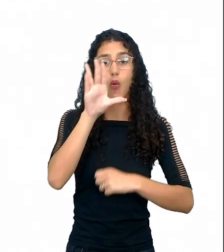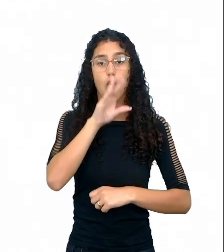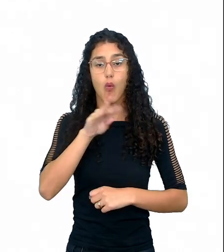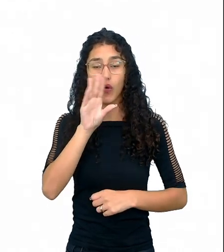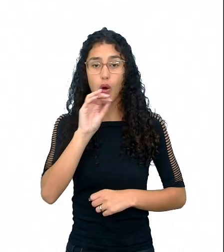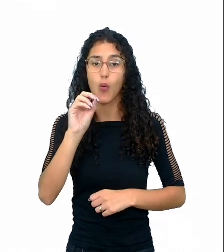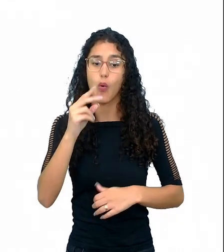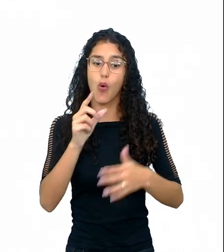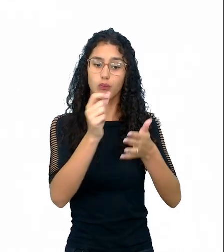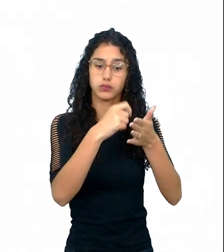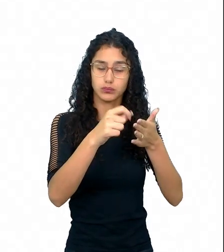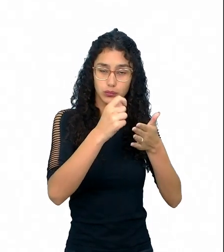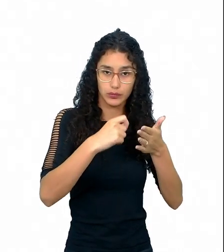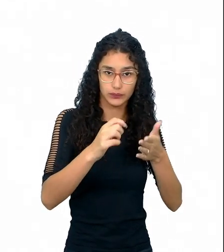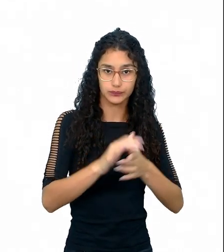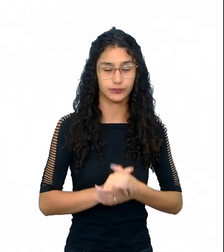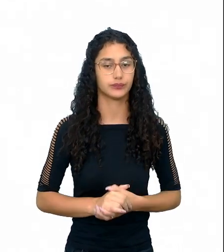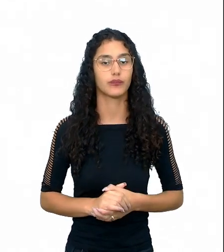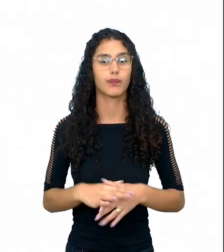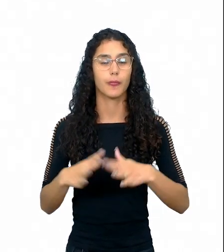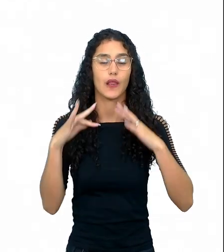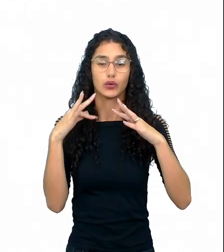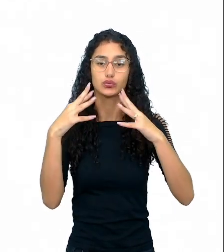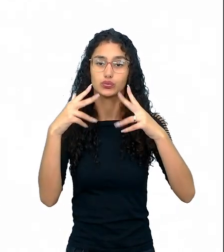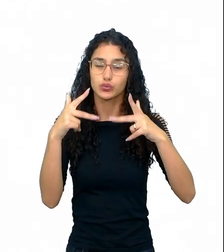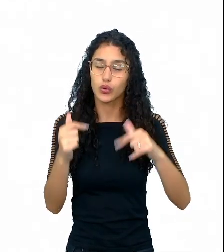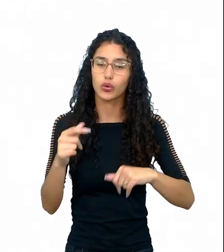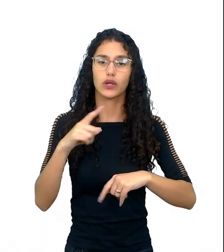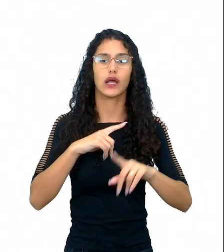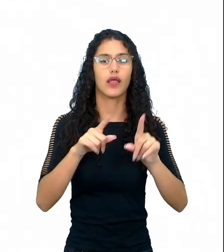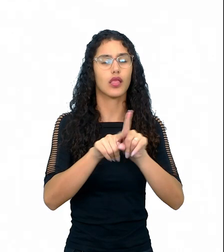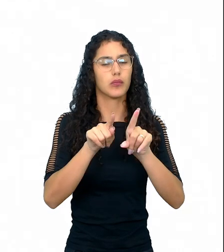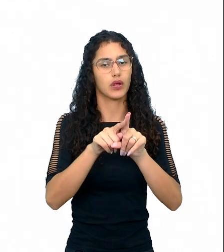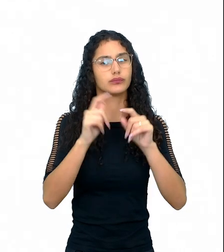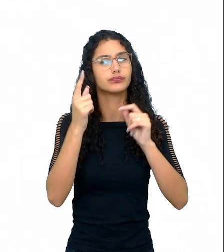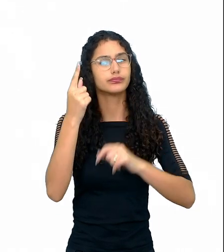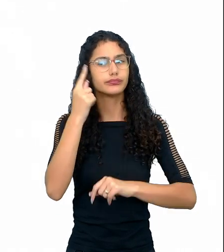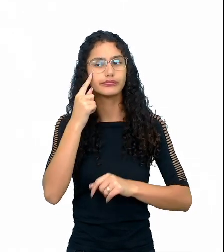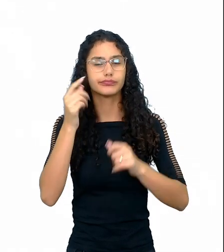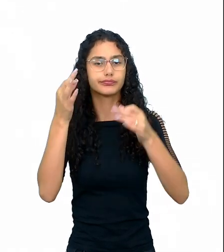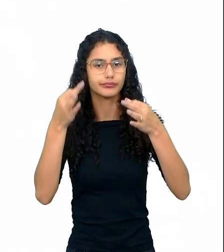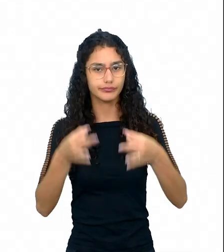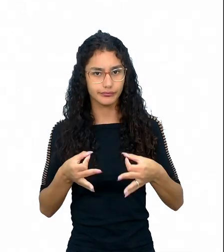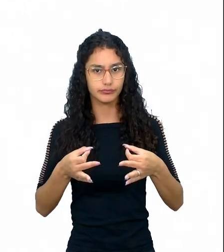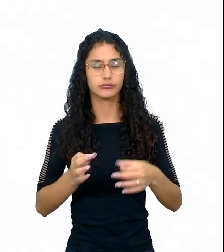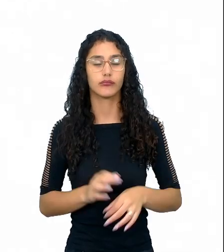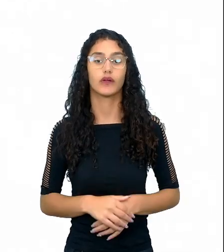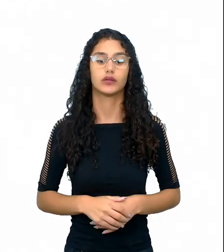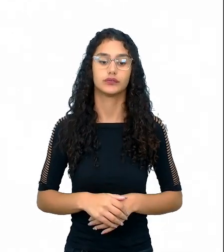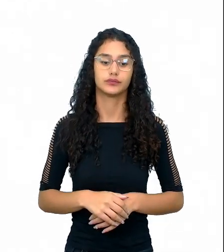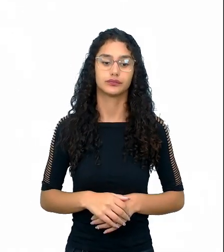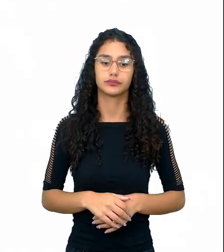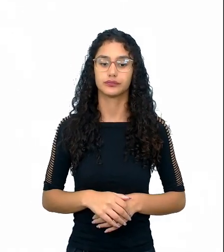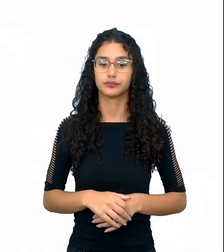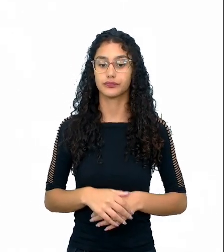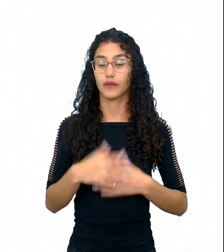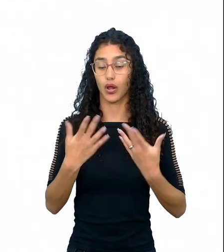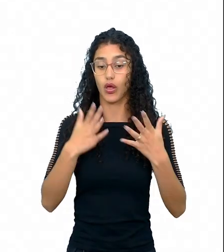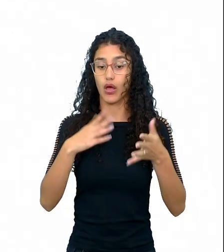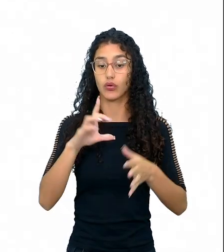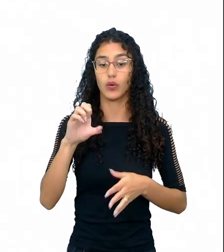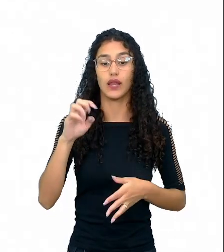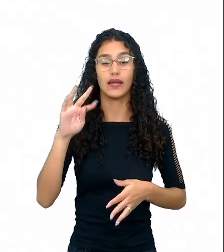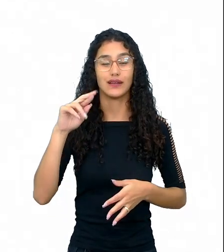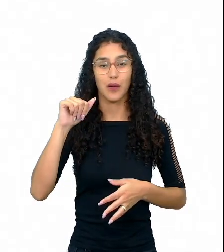ou escrito, né? Então, tudo isso tem que ser levado em consideração. Aqui, no caso, o letramento